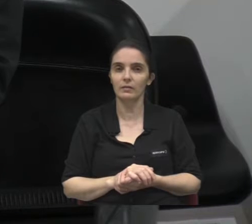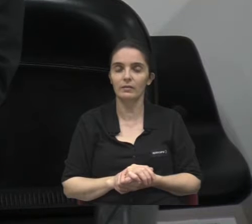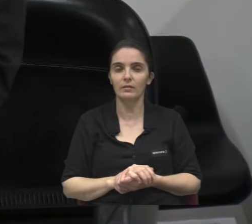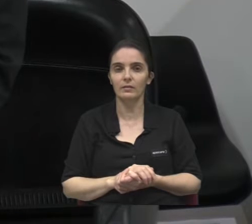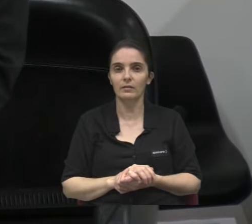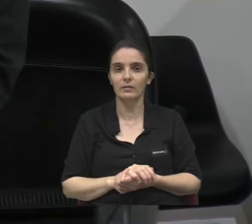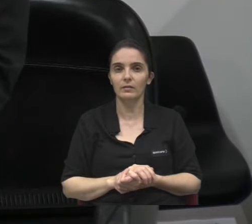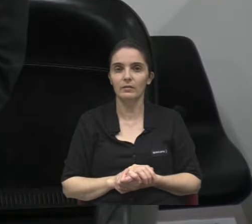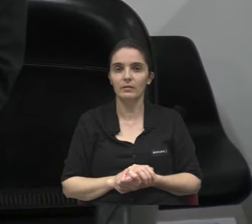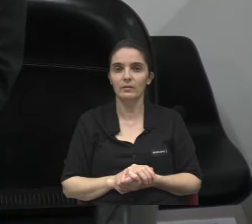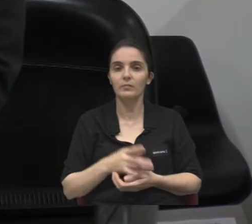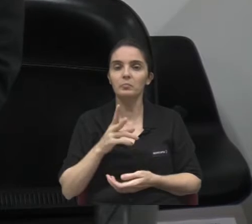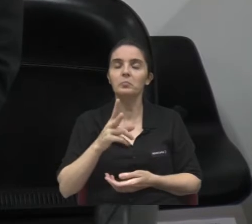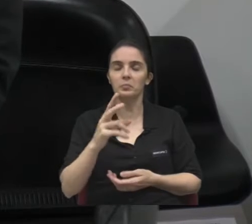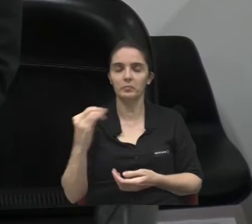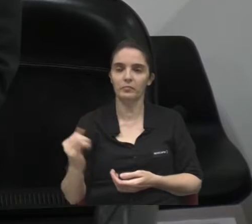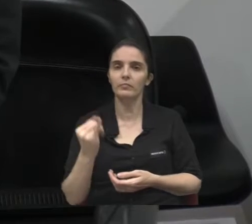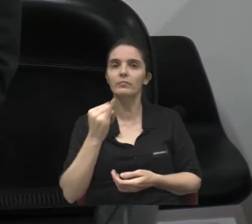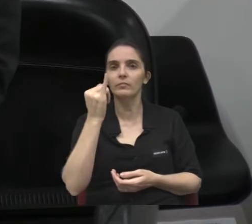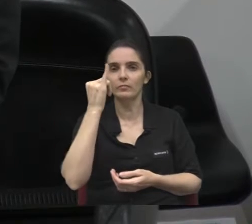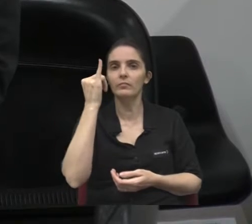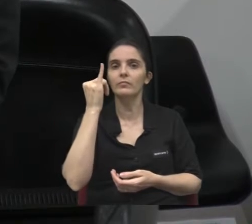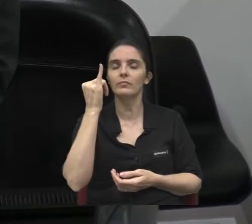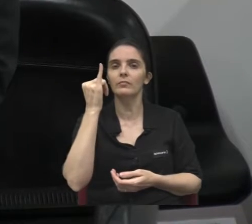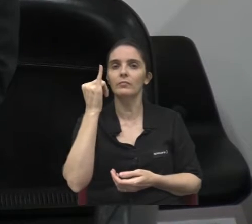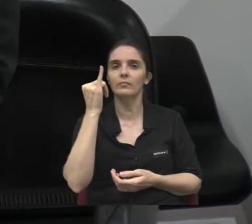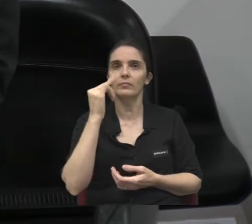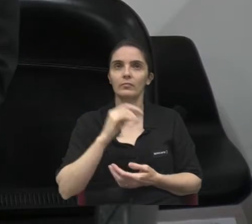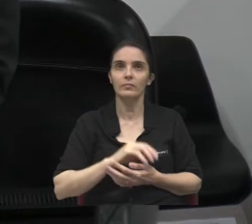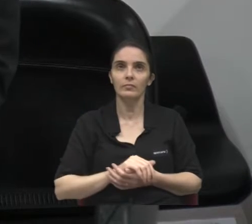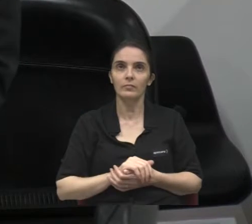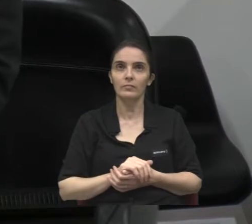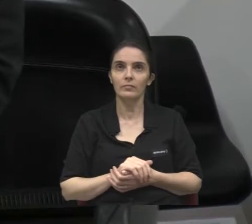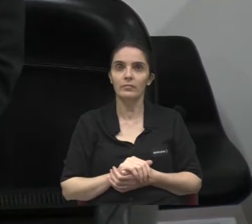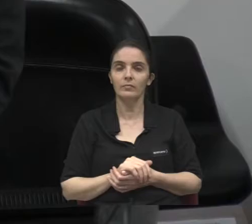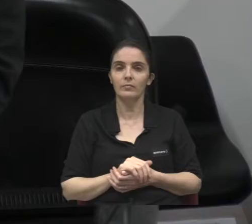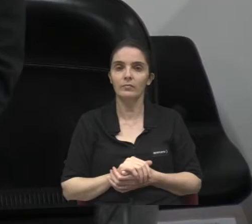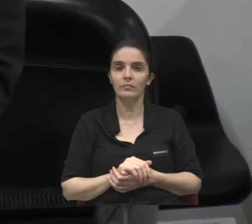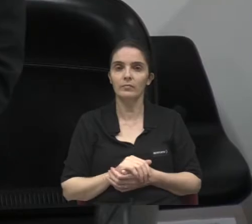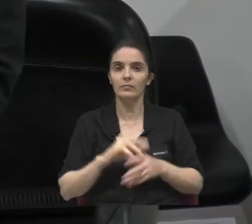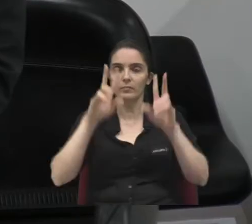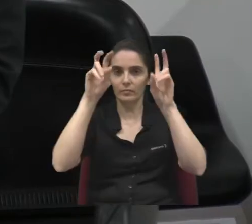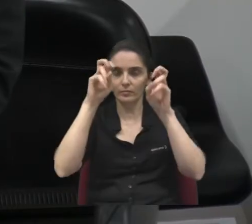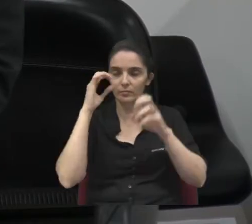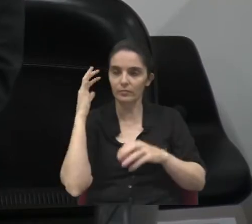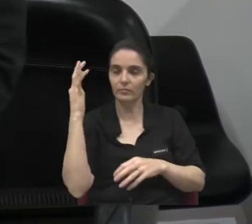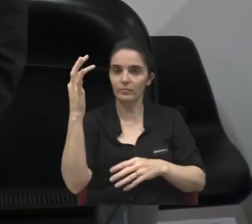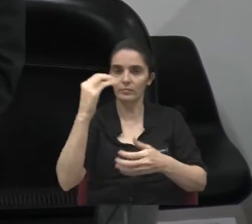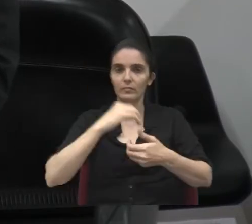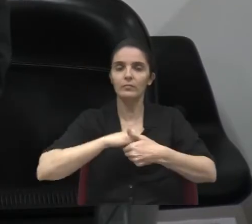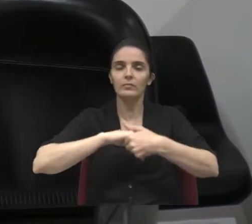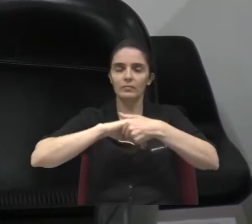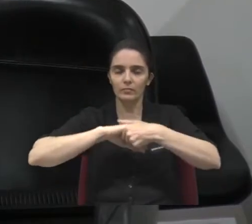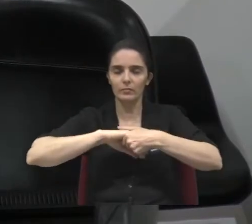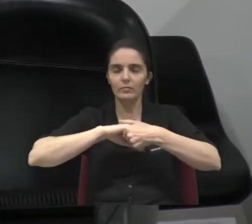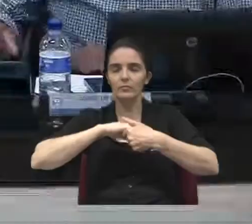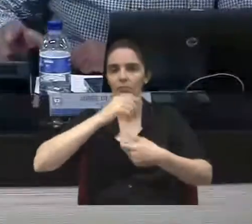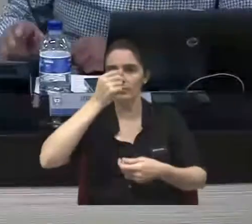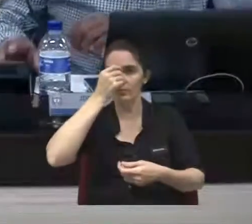contundente e importante para os meios do meio ambiente da nossa cidade. Parabéns, vereador Jorge de Freitas.